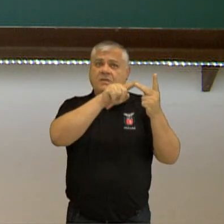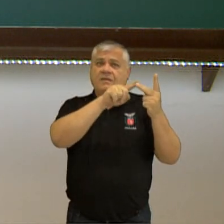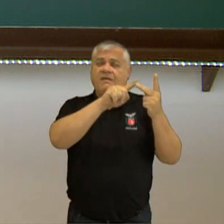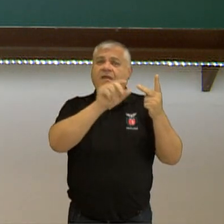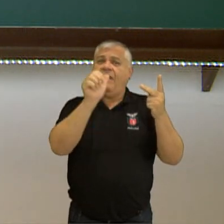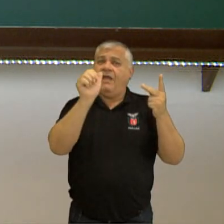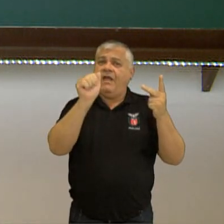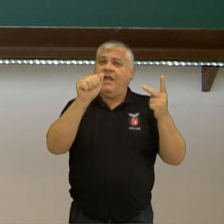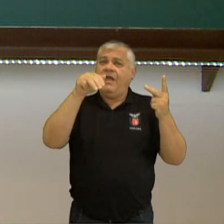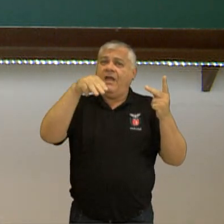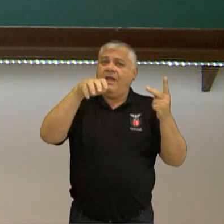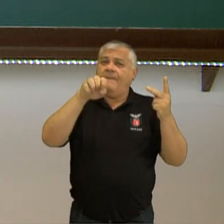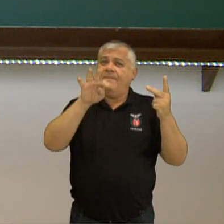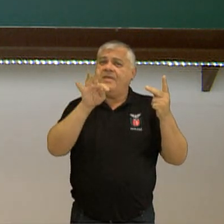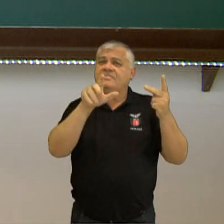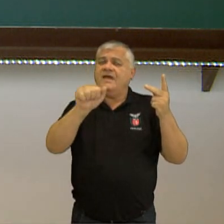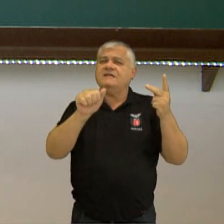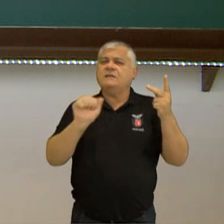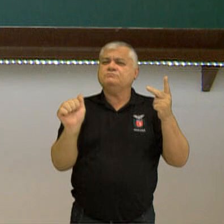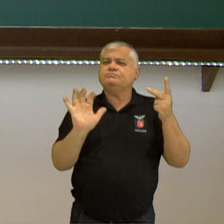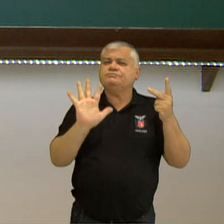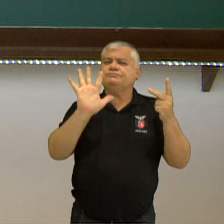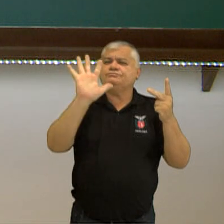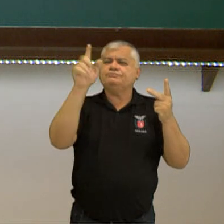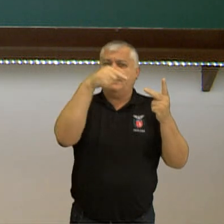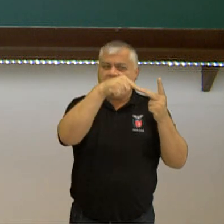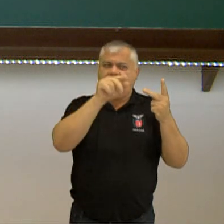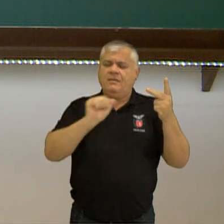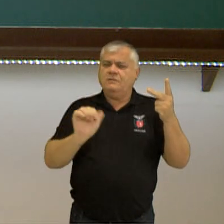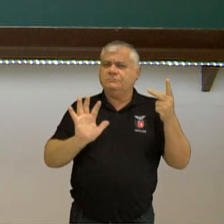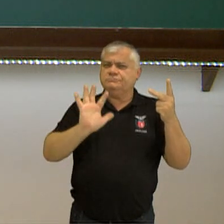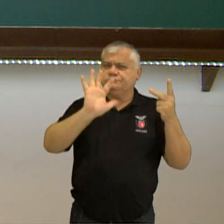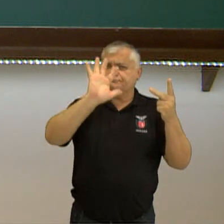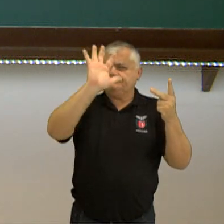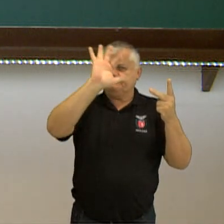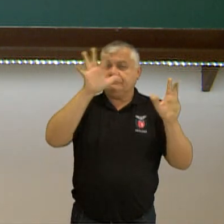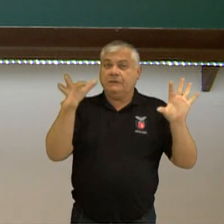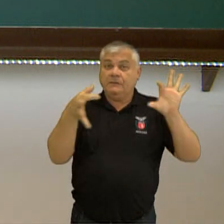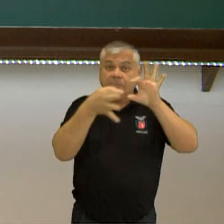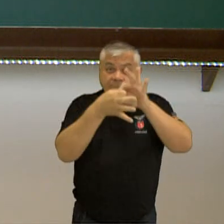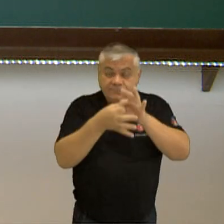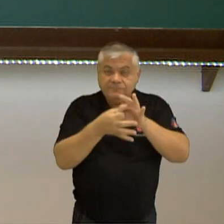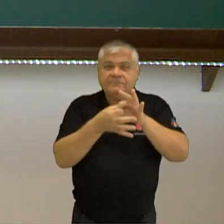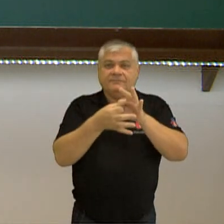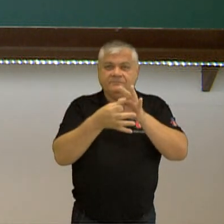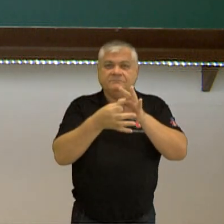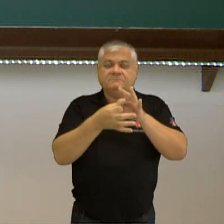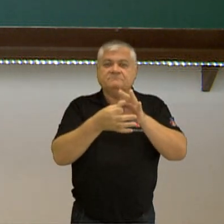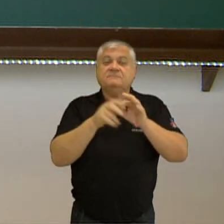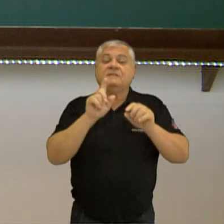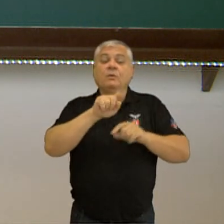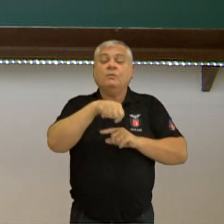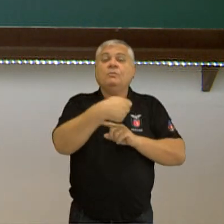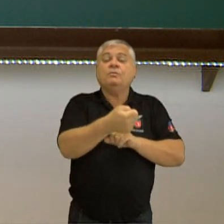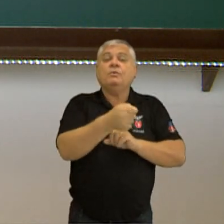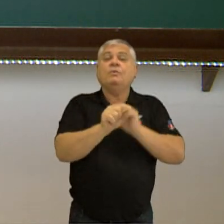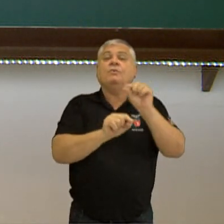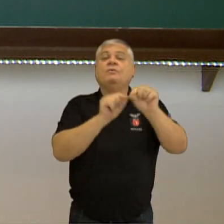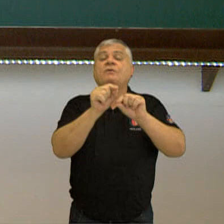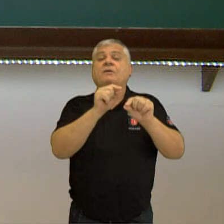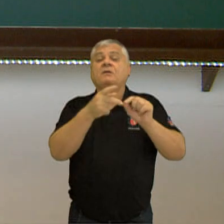ametais. Então, é entre esses elementos que a ligação covalente ocorre. E ela se caracteriza